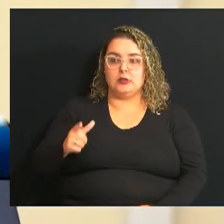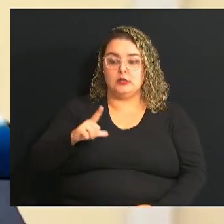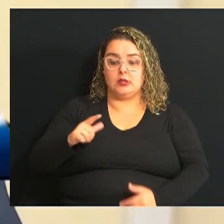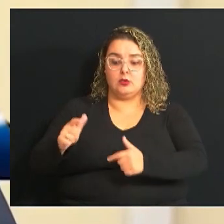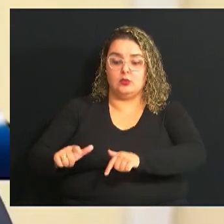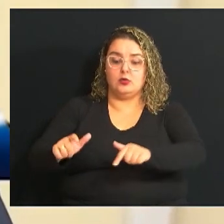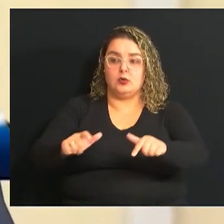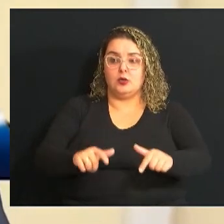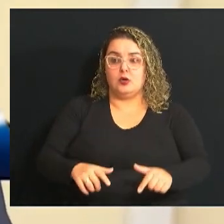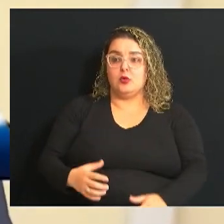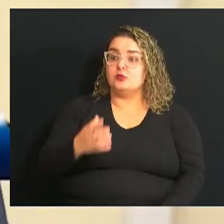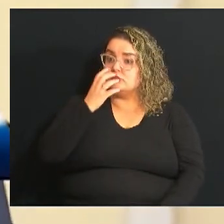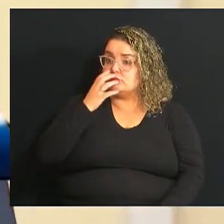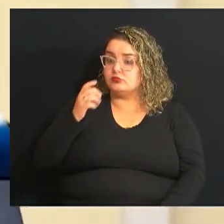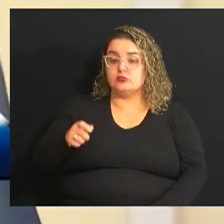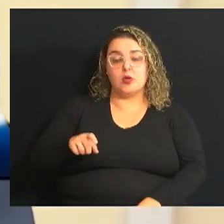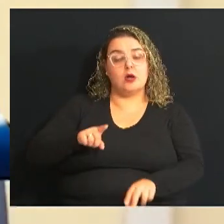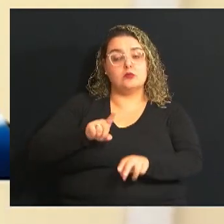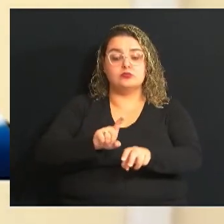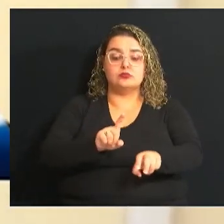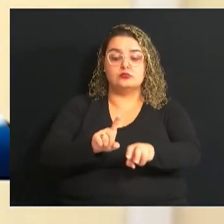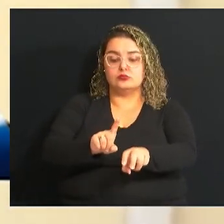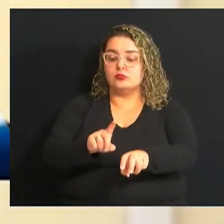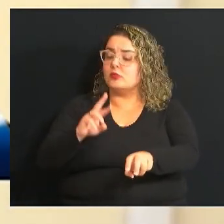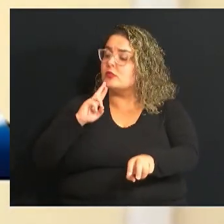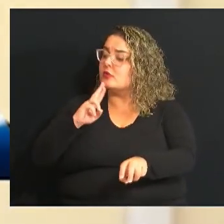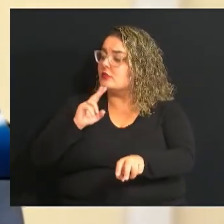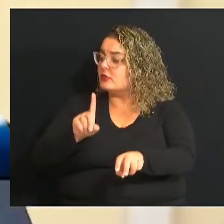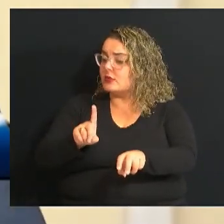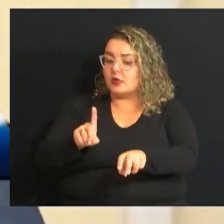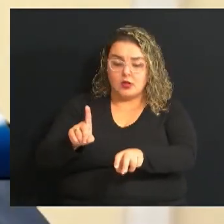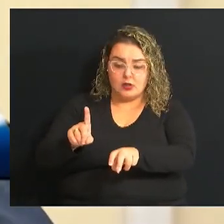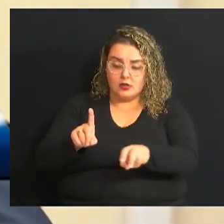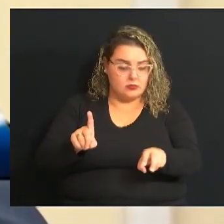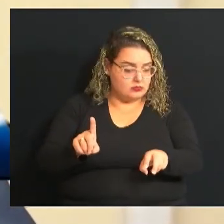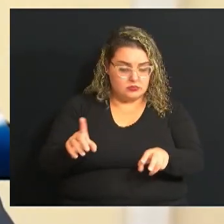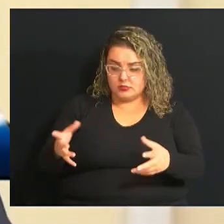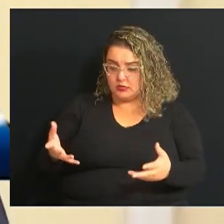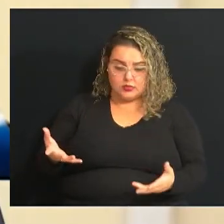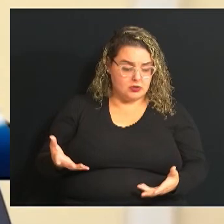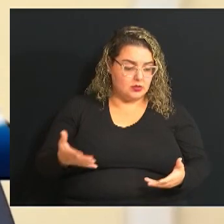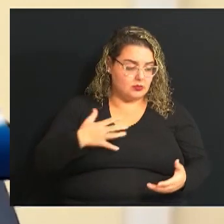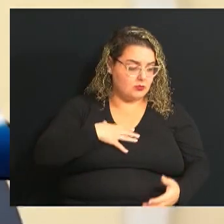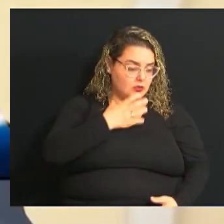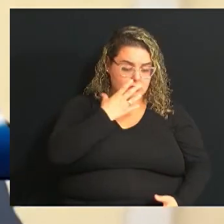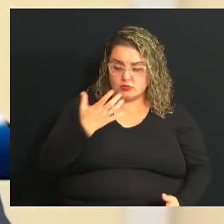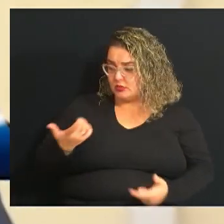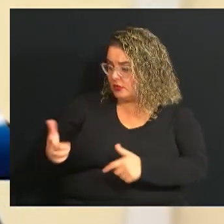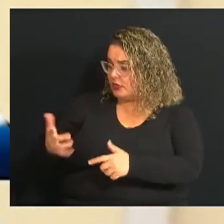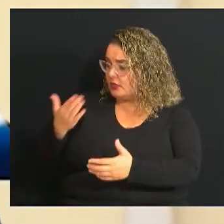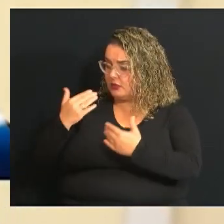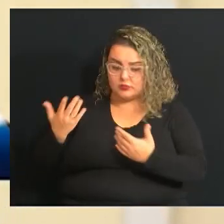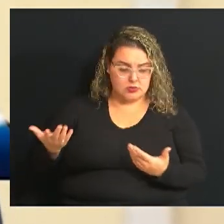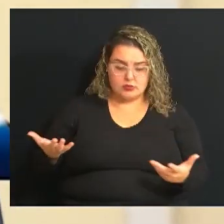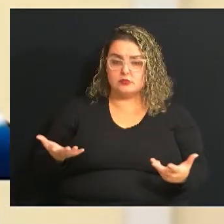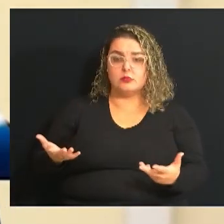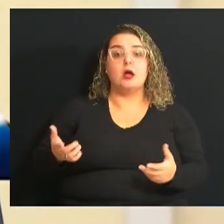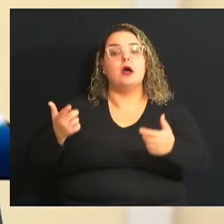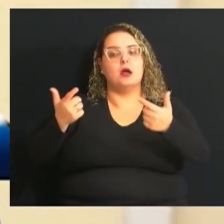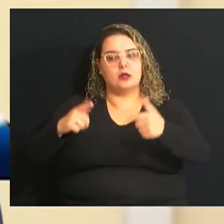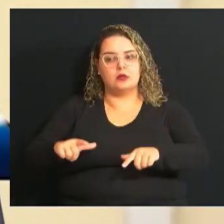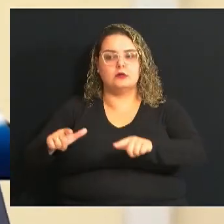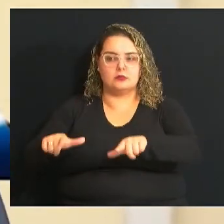em locais irregulares, terrenos baldios, etc. Então esse projeto traz o quê? Traz esse e-descarte dentro de todos